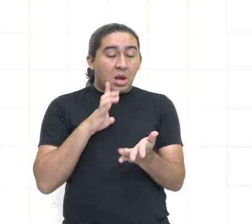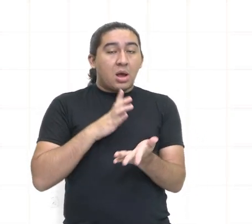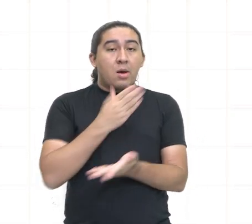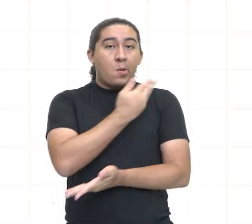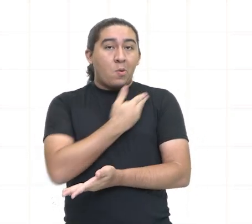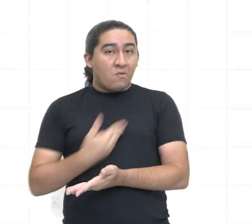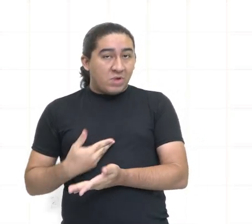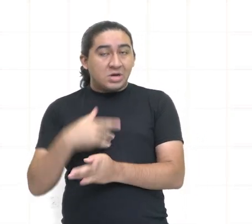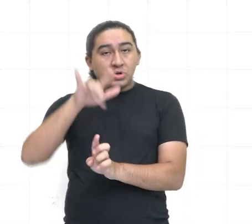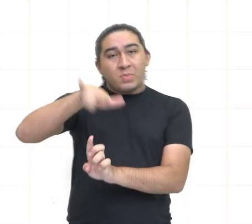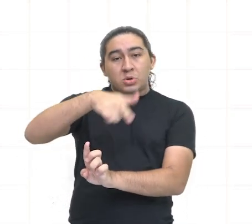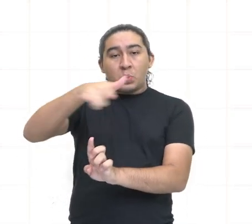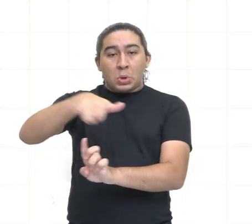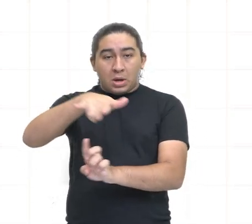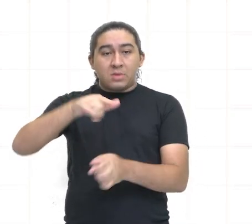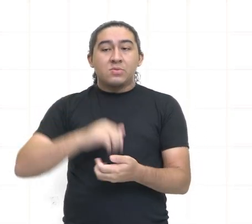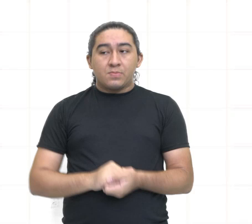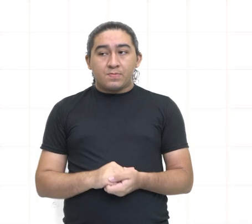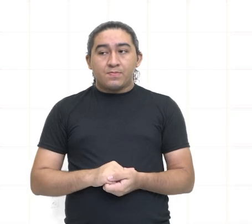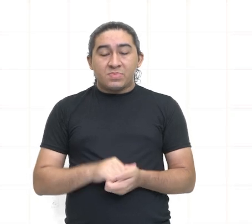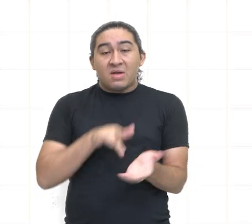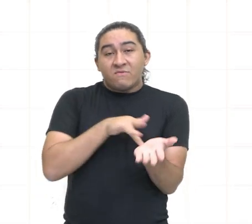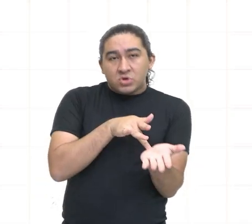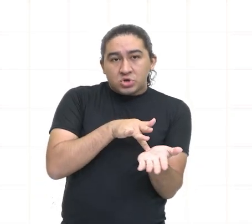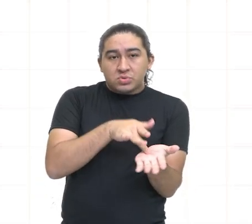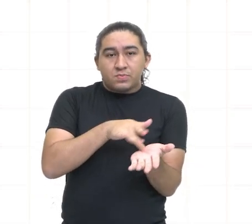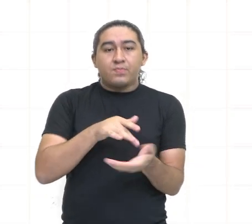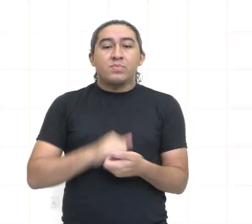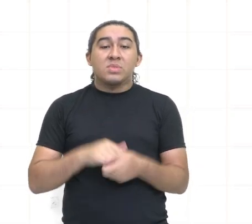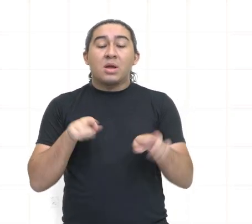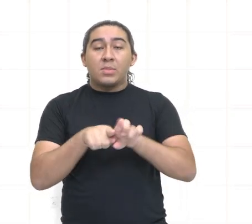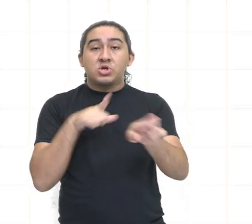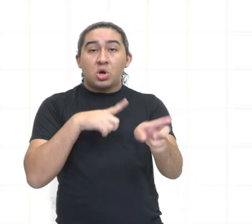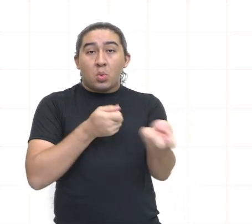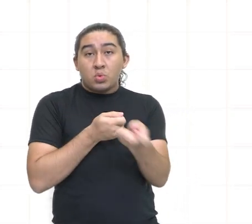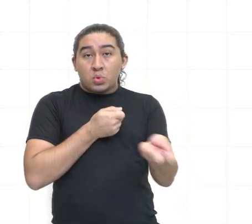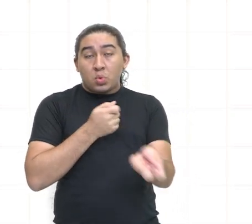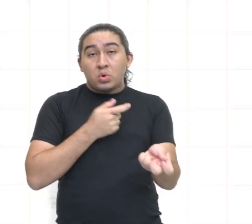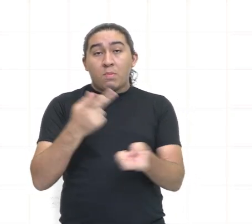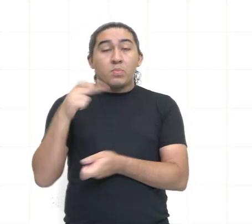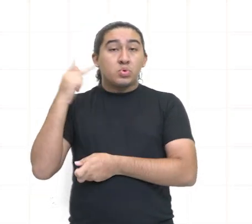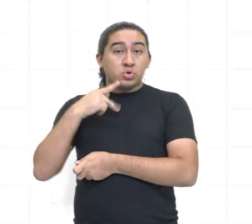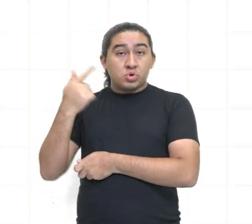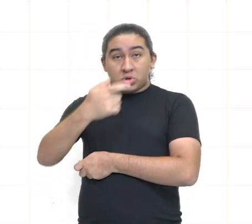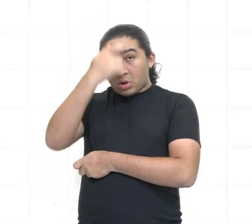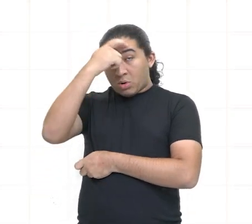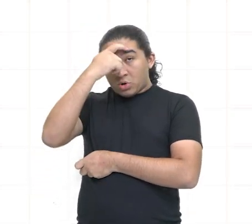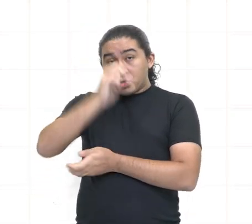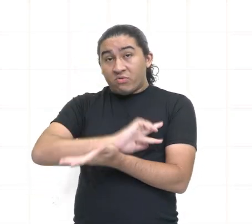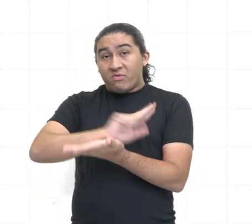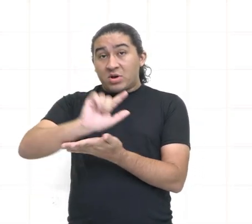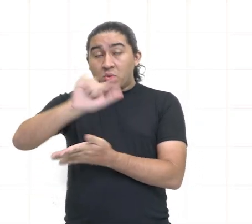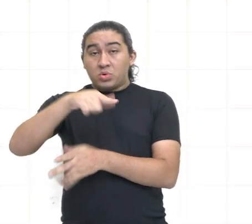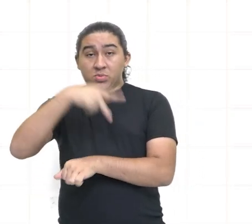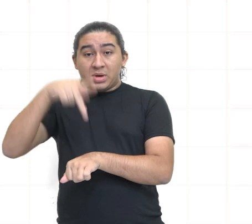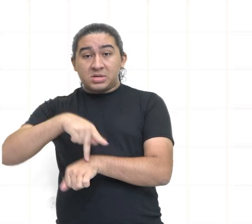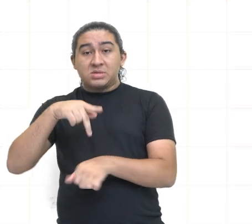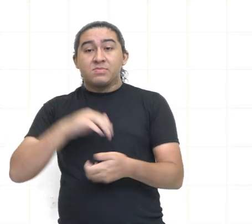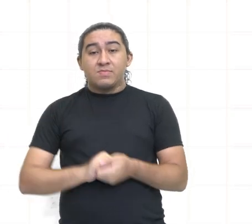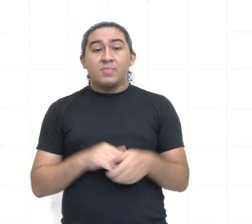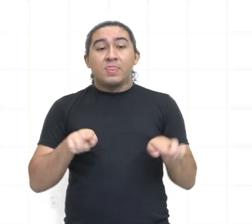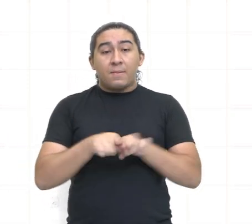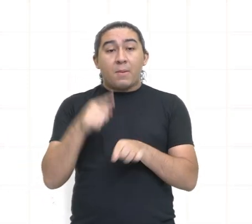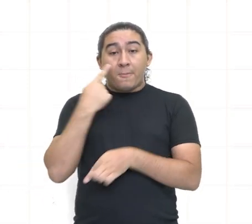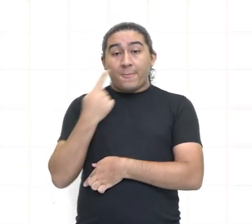governos fantoches que estavam sob o domínio político ou ideológico de outras potências. Na Romênia, na